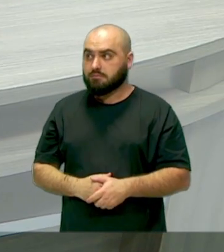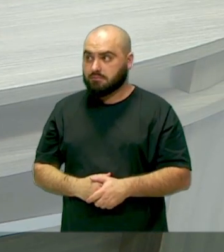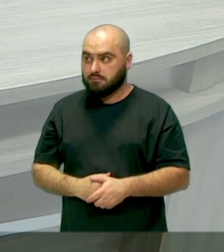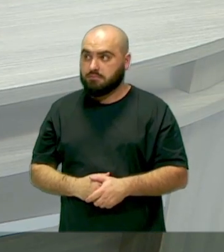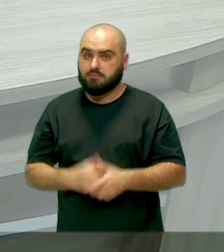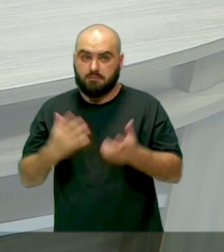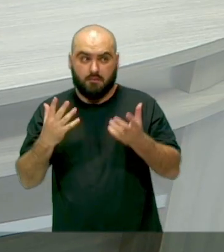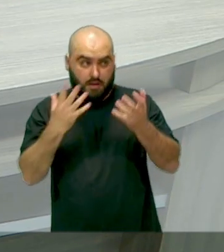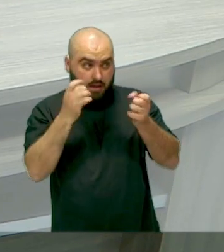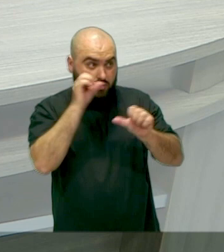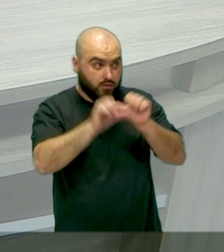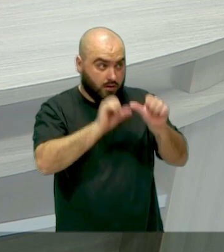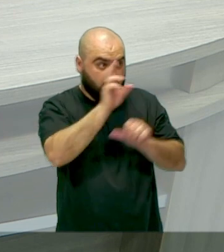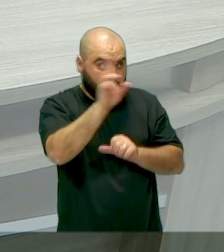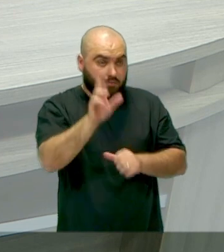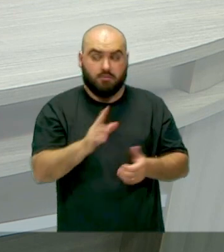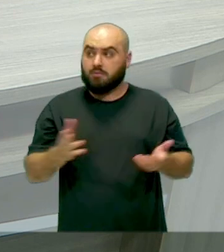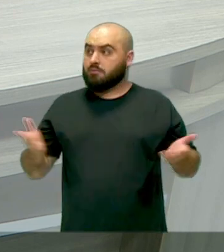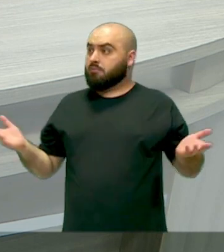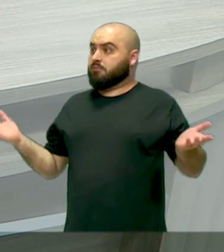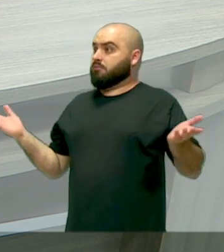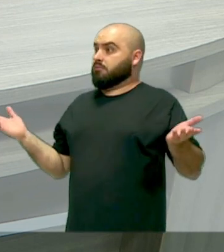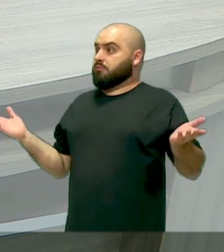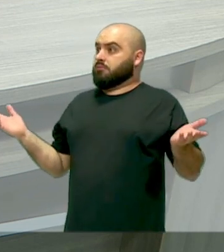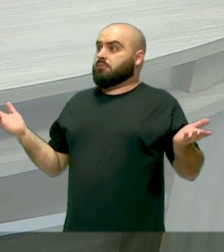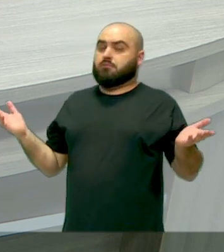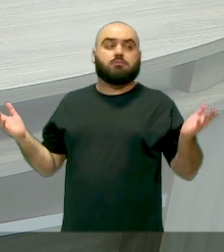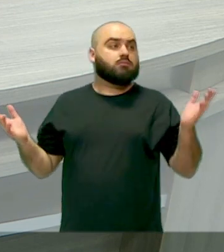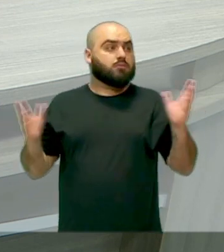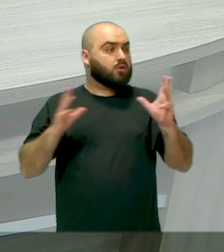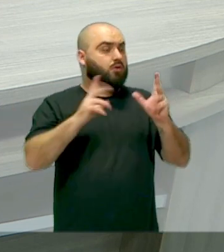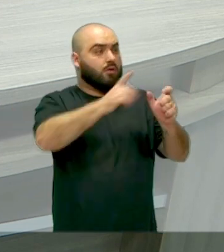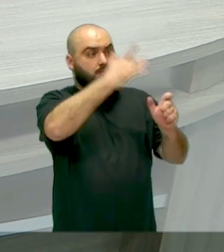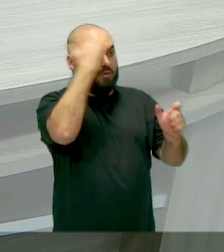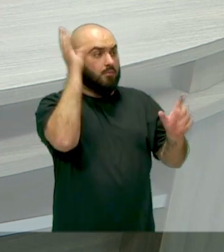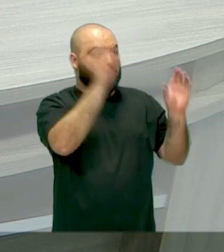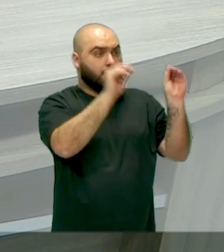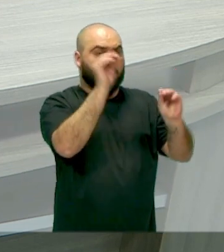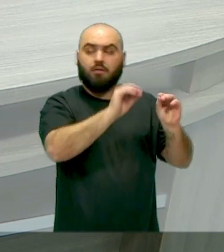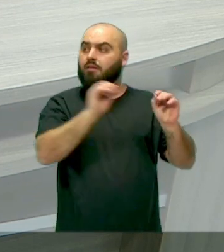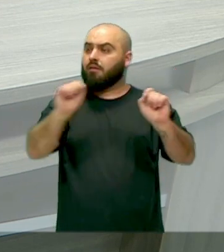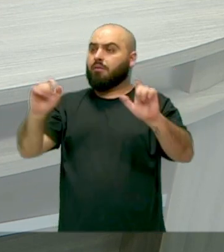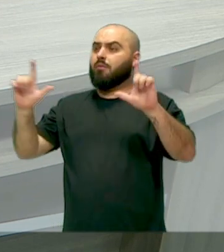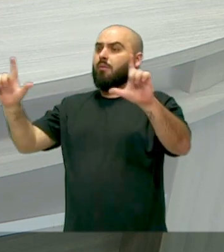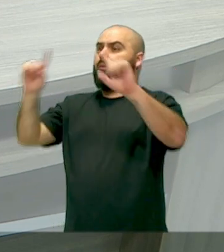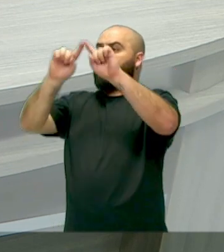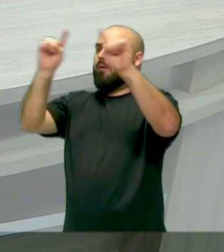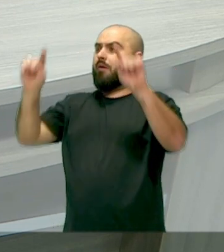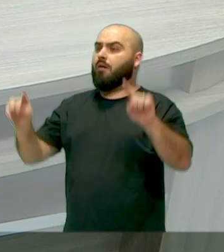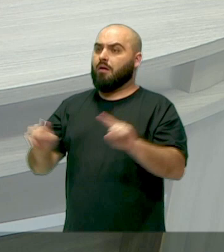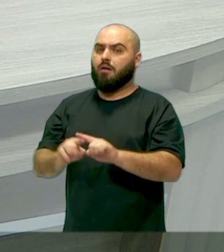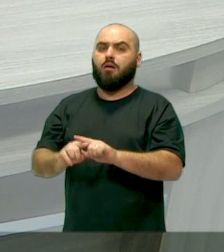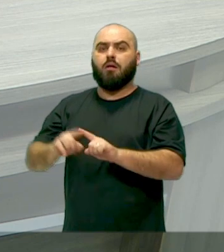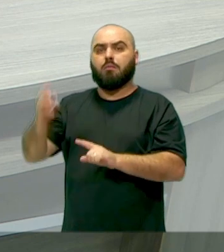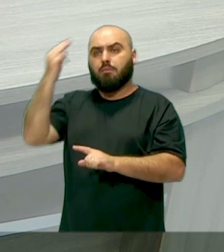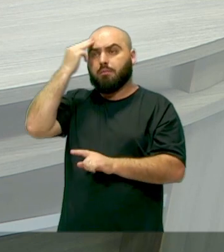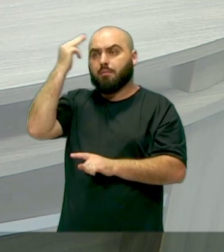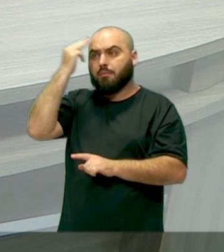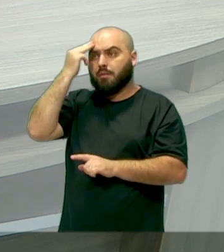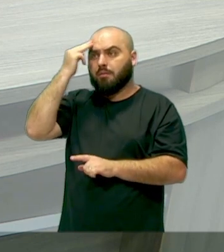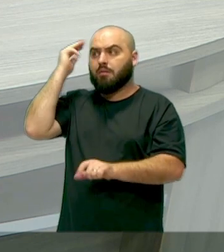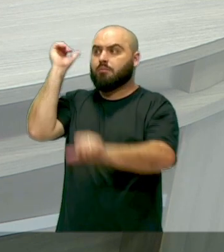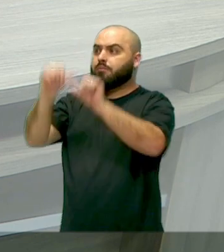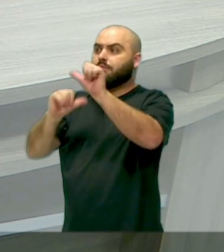fundação. Ele pegou todos aqueles ícones os quadros, as memórias,